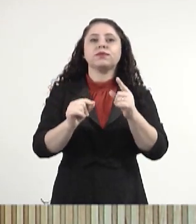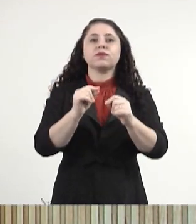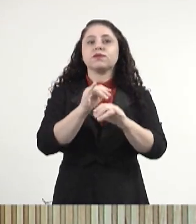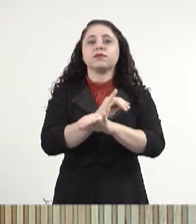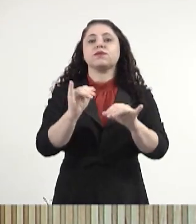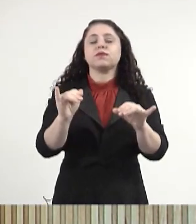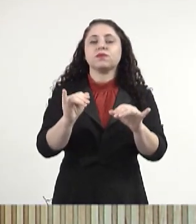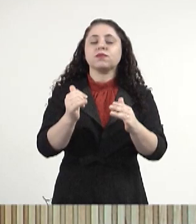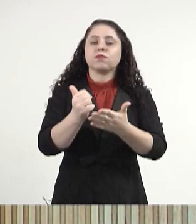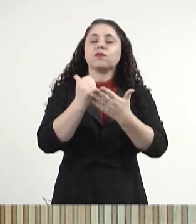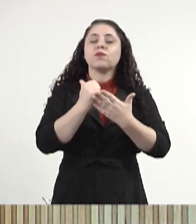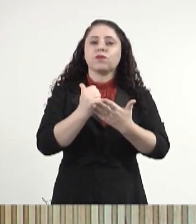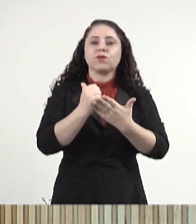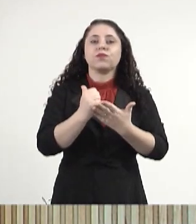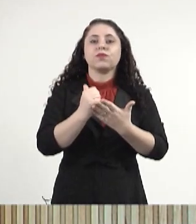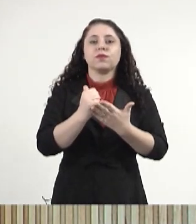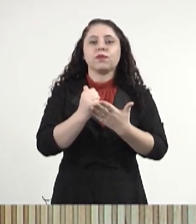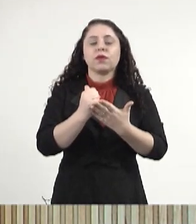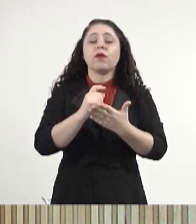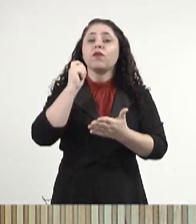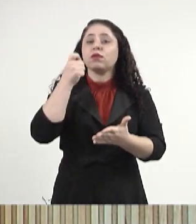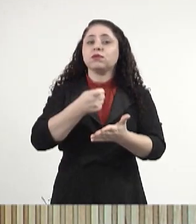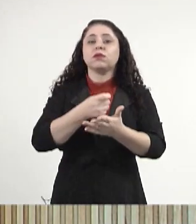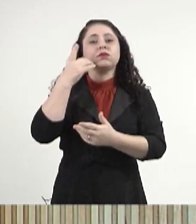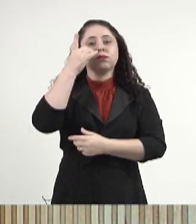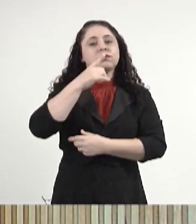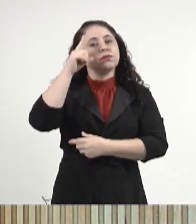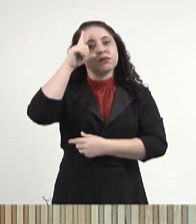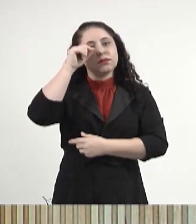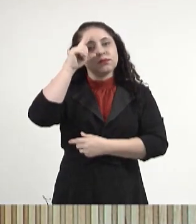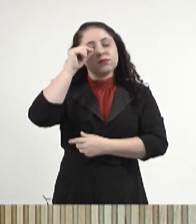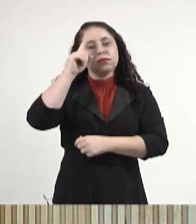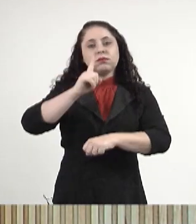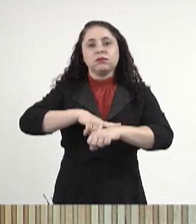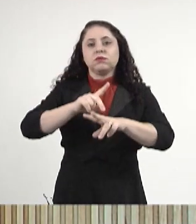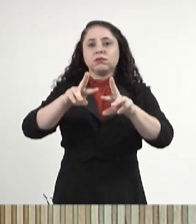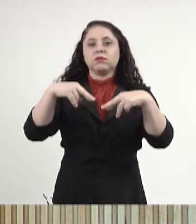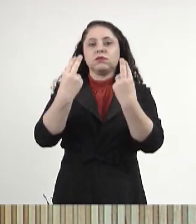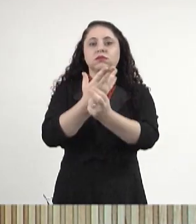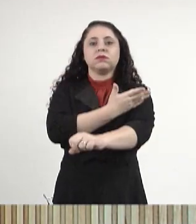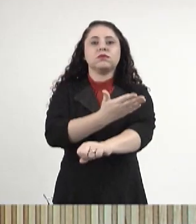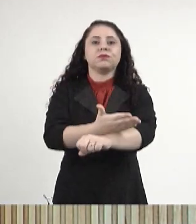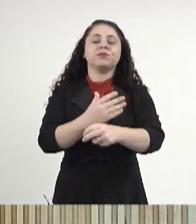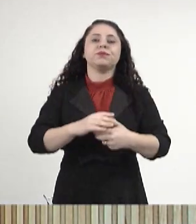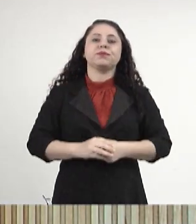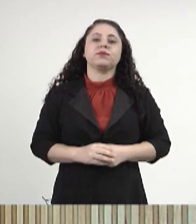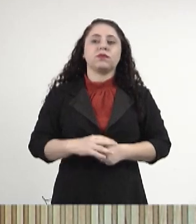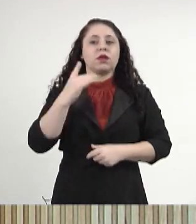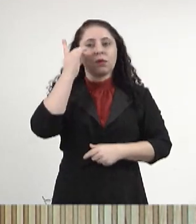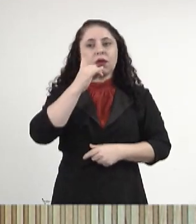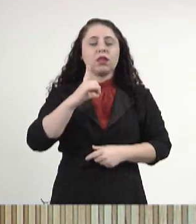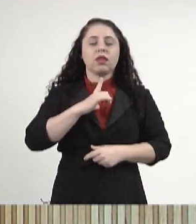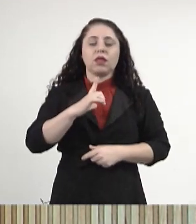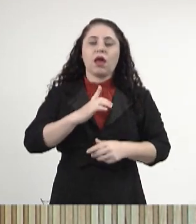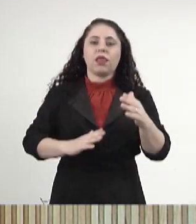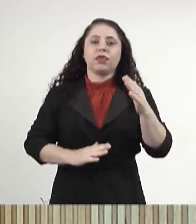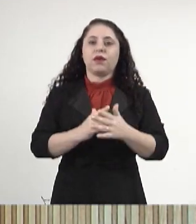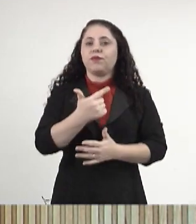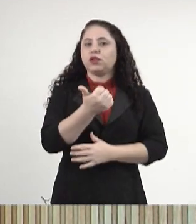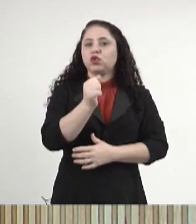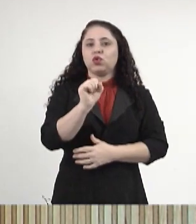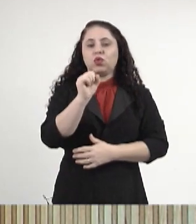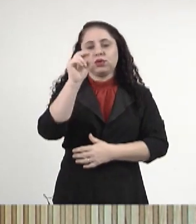essa informação, trouxemos essa informação que foi ratificada pelo presidente Gerson Claro durante a sessão. Então, os deputados têm até o dia 28,